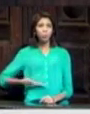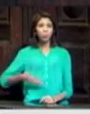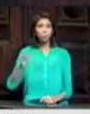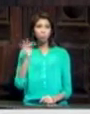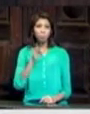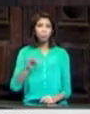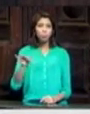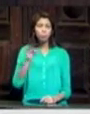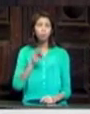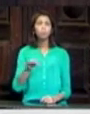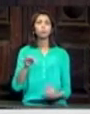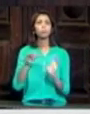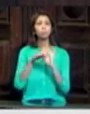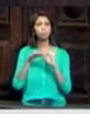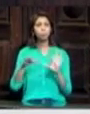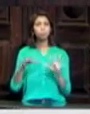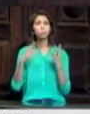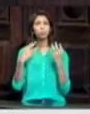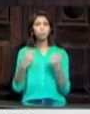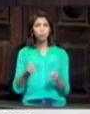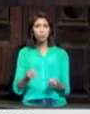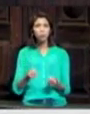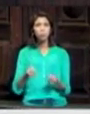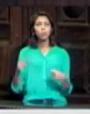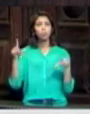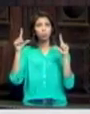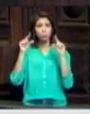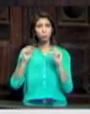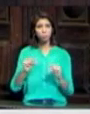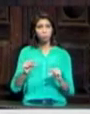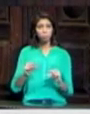nos permitido uma redução